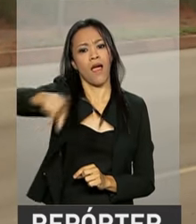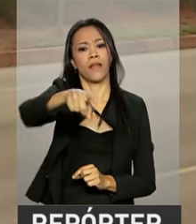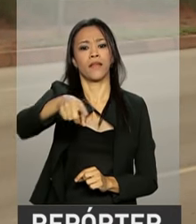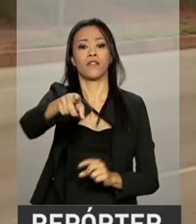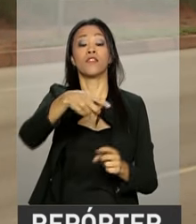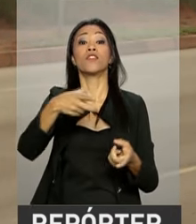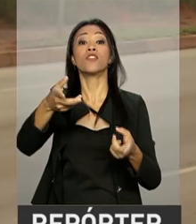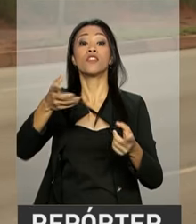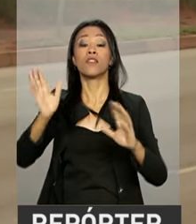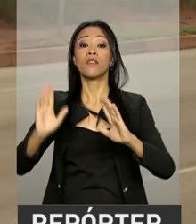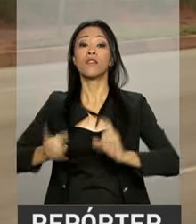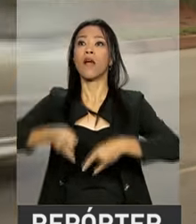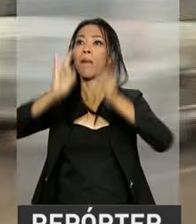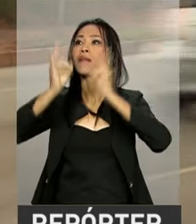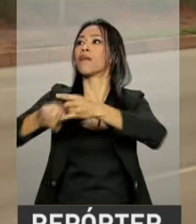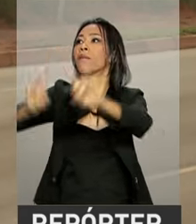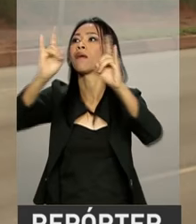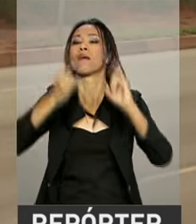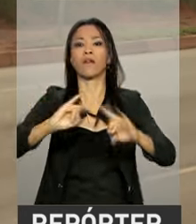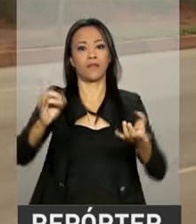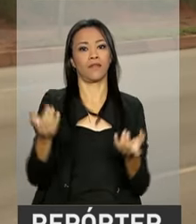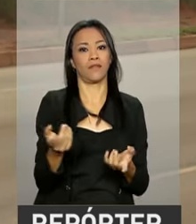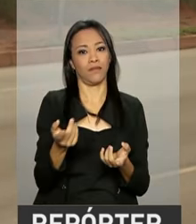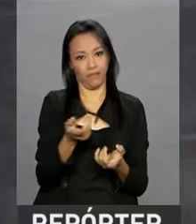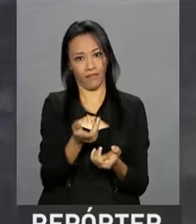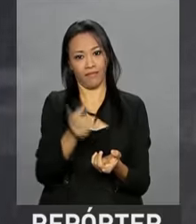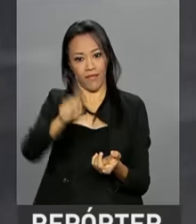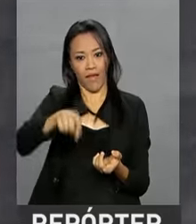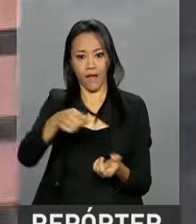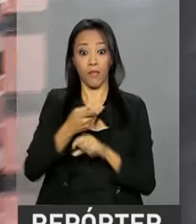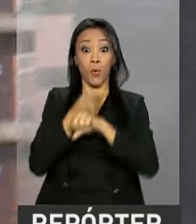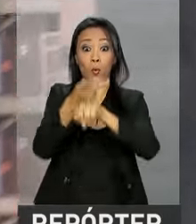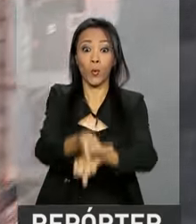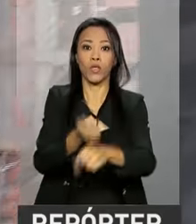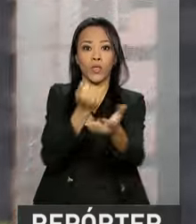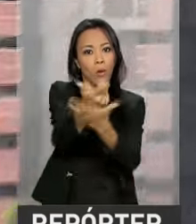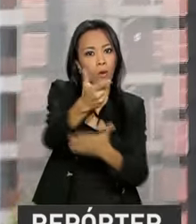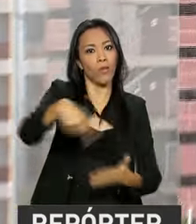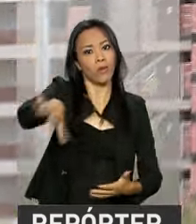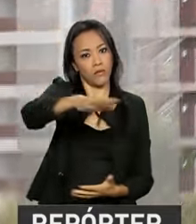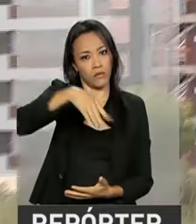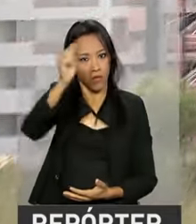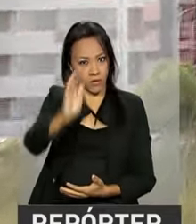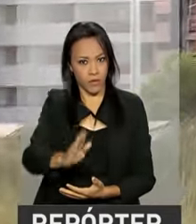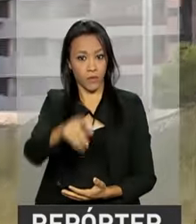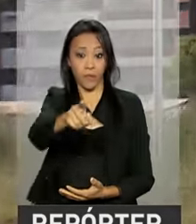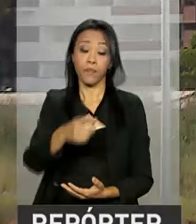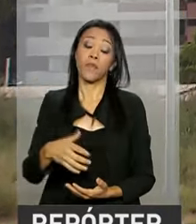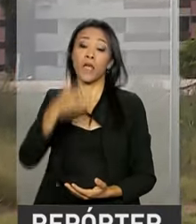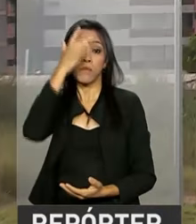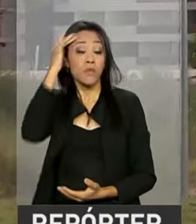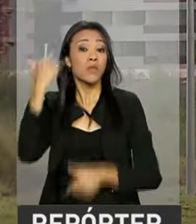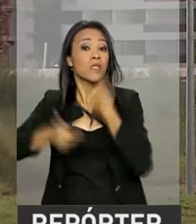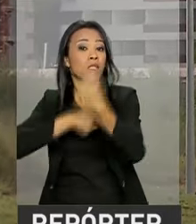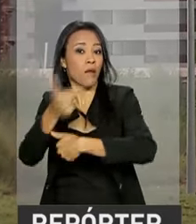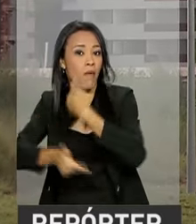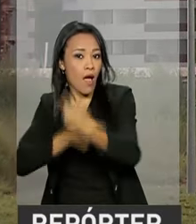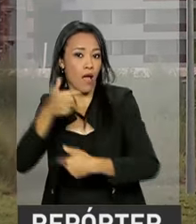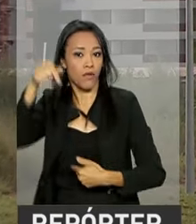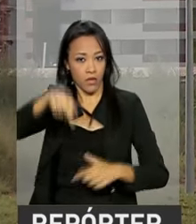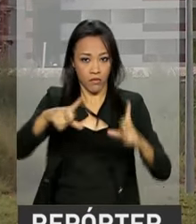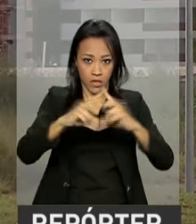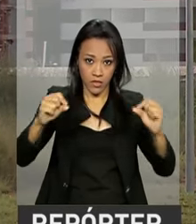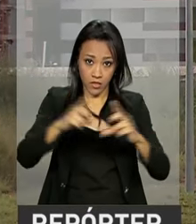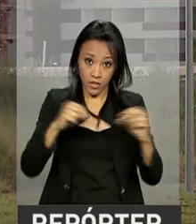é de maior procura por imóveis no país de acordo com o conselho regional de corretores de imóveis do distrito federal